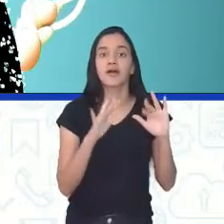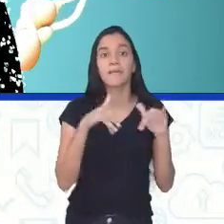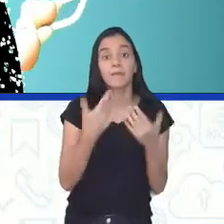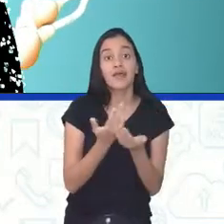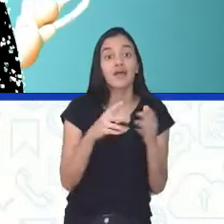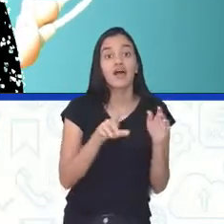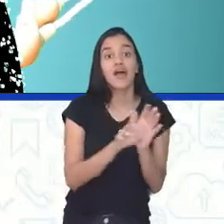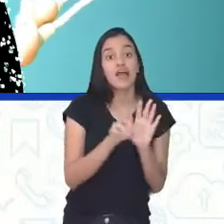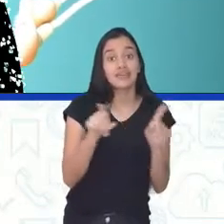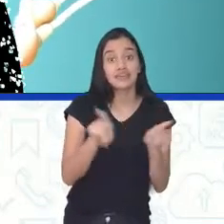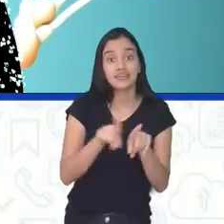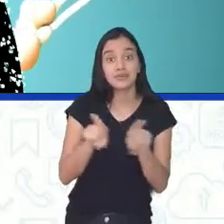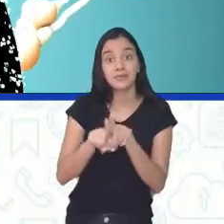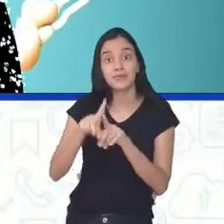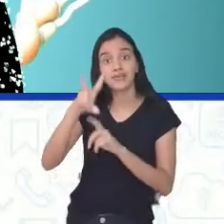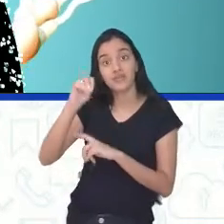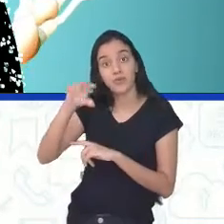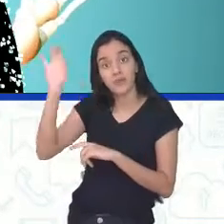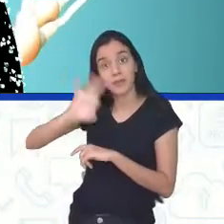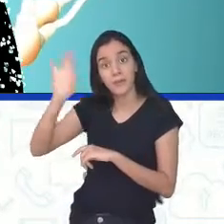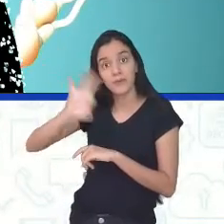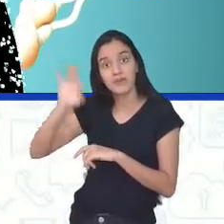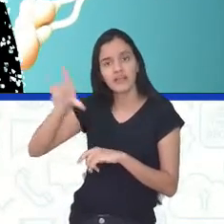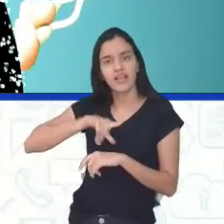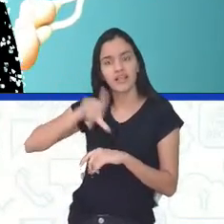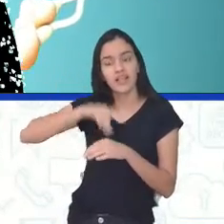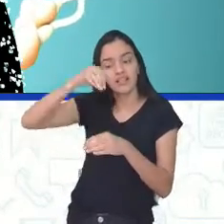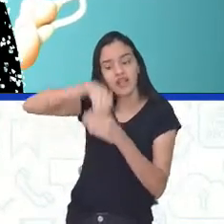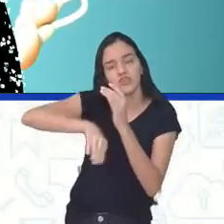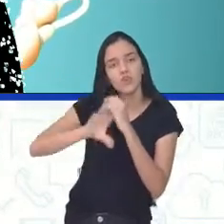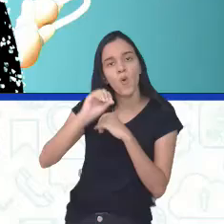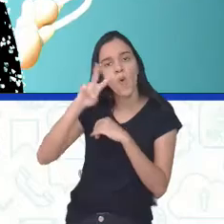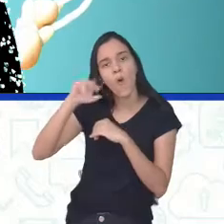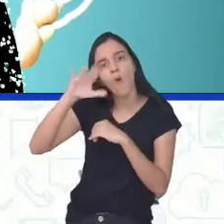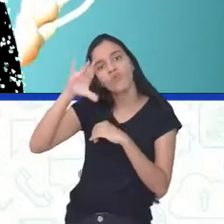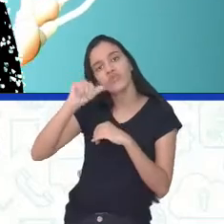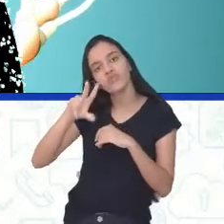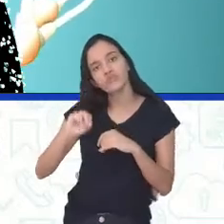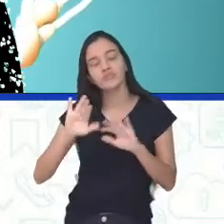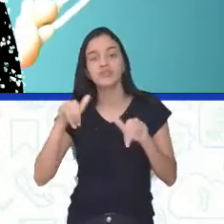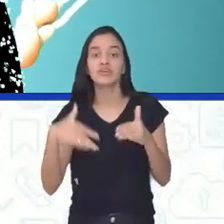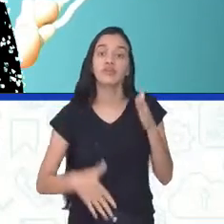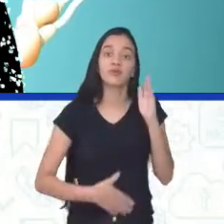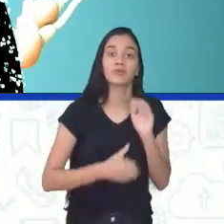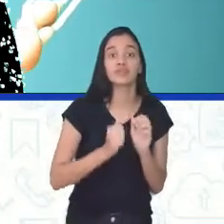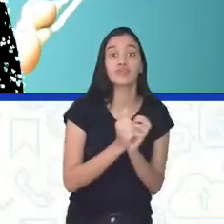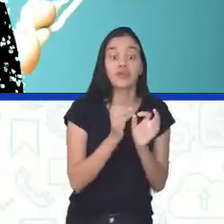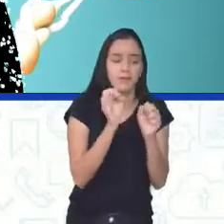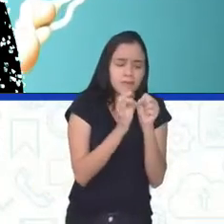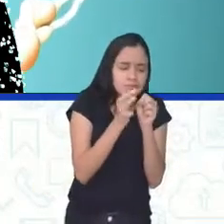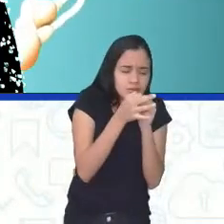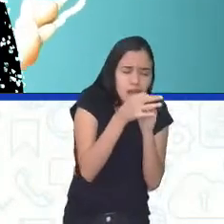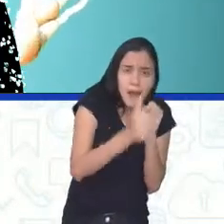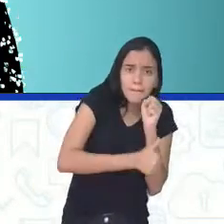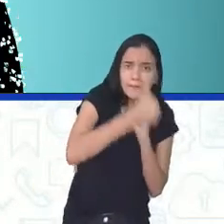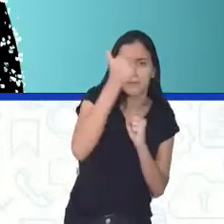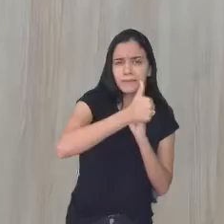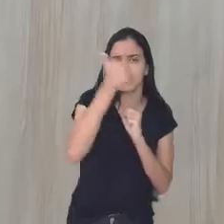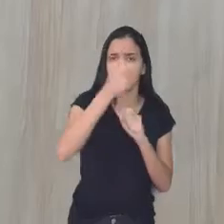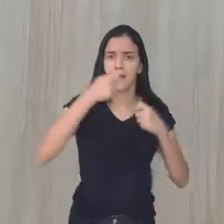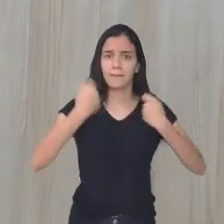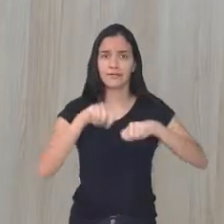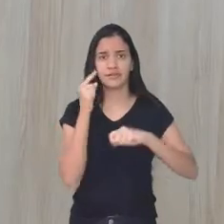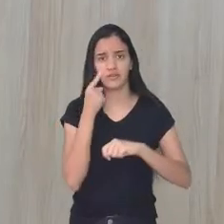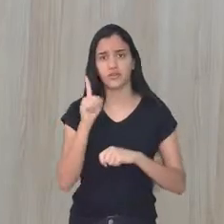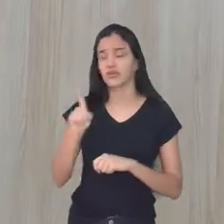e 50% que tem no óvulo. Vejam que interessante. Então, para formar a primeira célula do nosso corpo, foi preciso